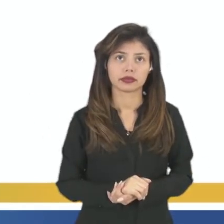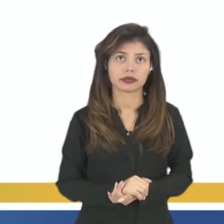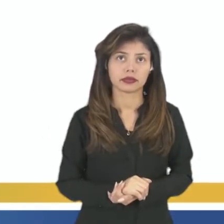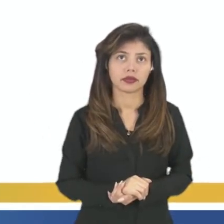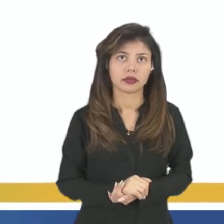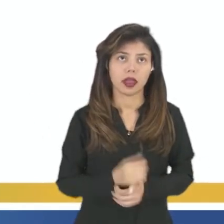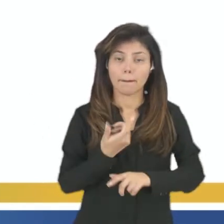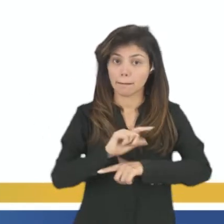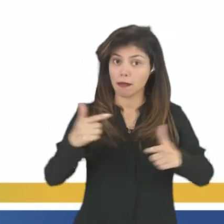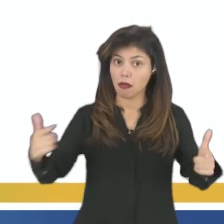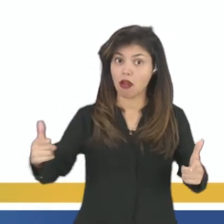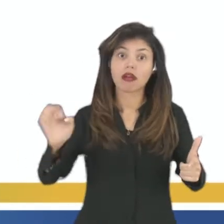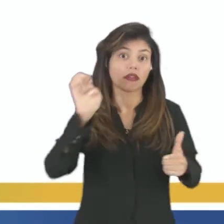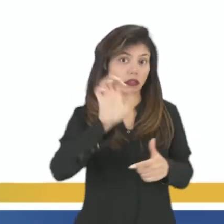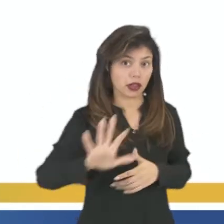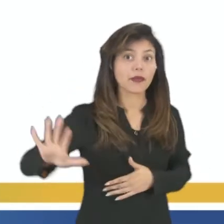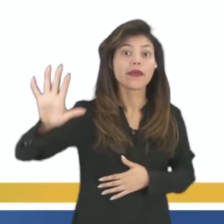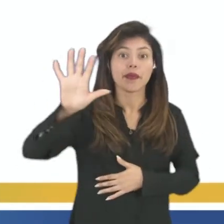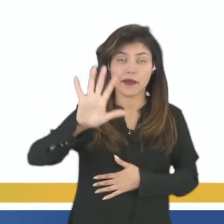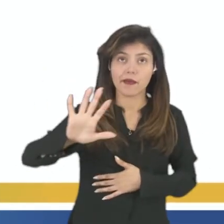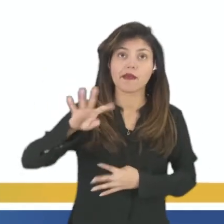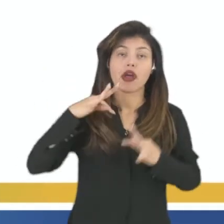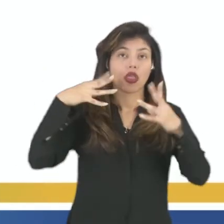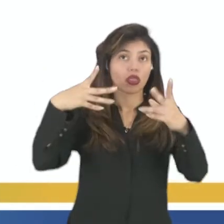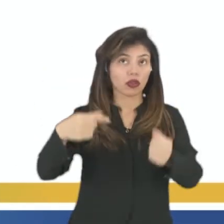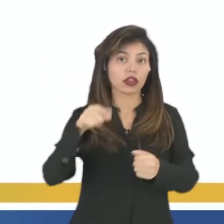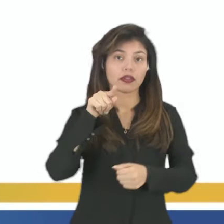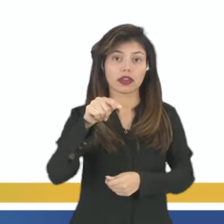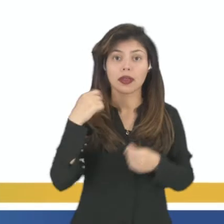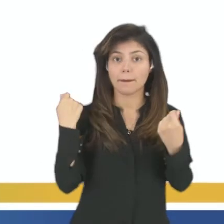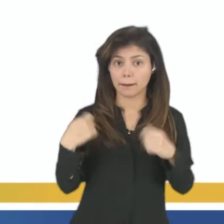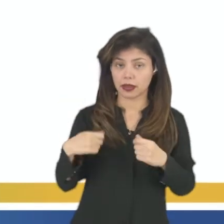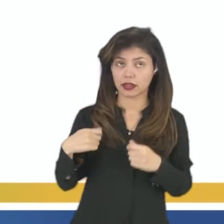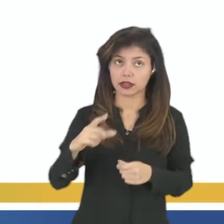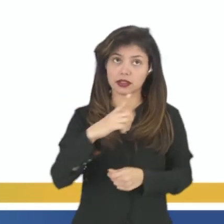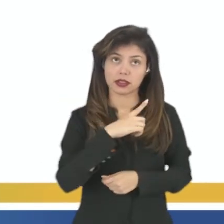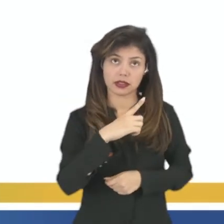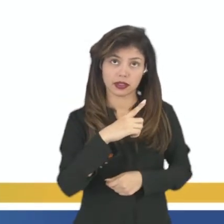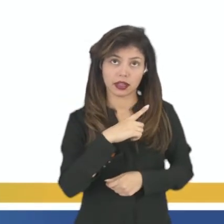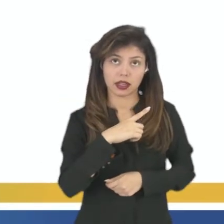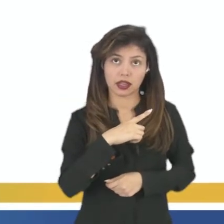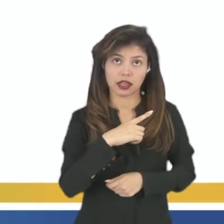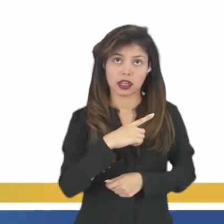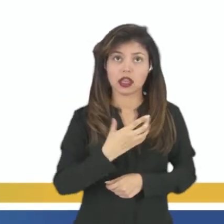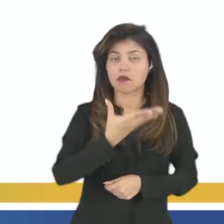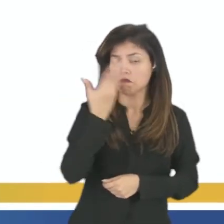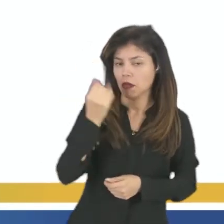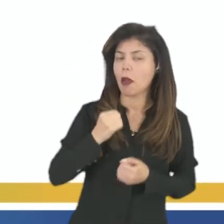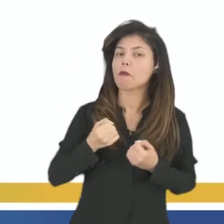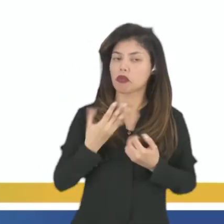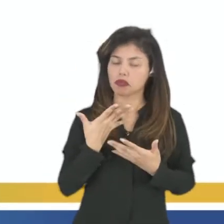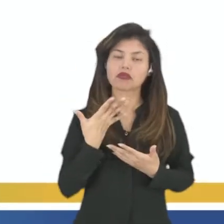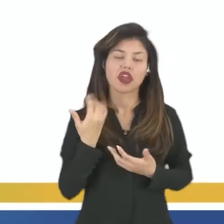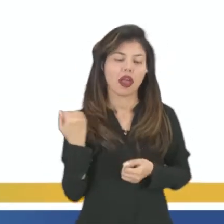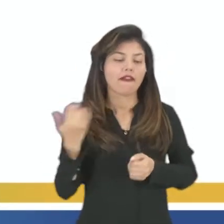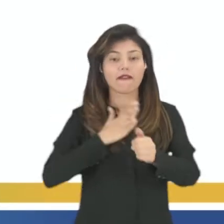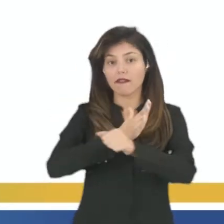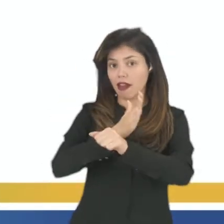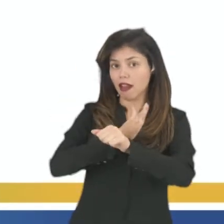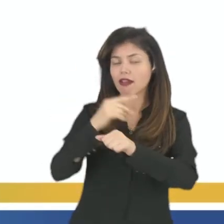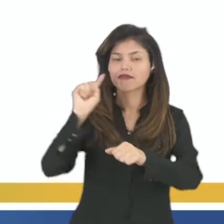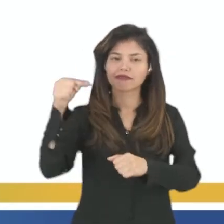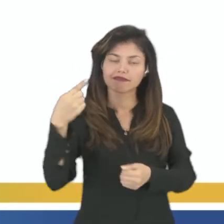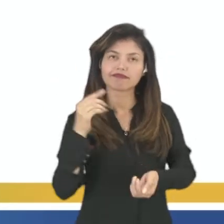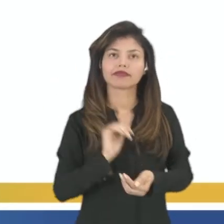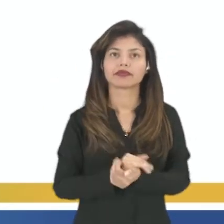Londres é a maior cidade da Europa, tem tudo o que você precisa para ter uma experiência inesquecível durante seu intercâmbio. Então como uma